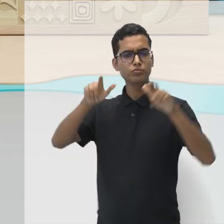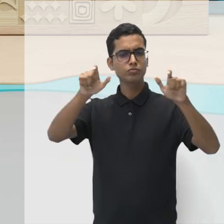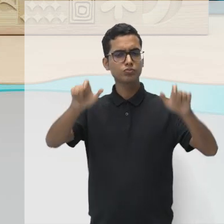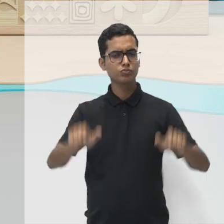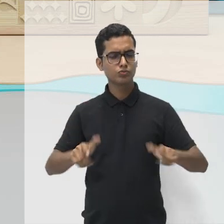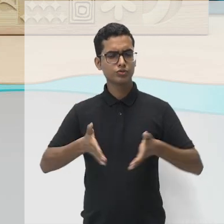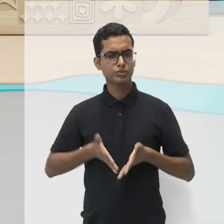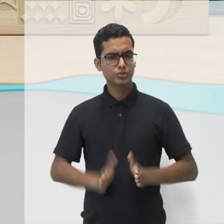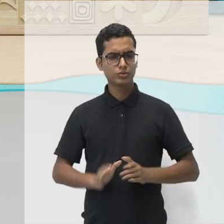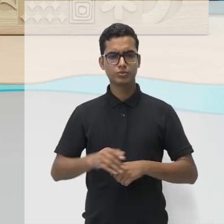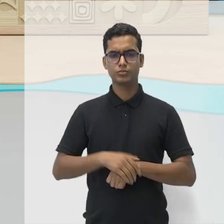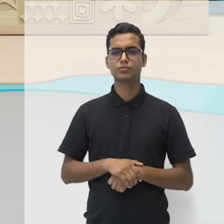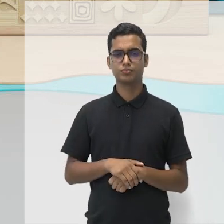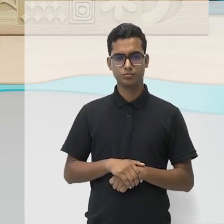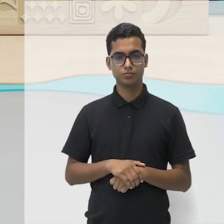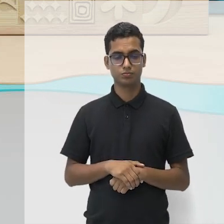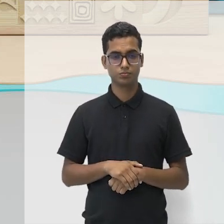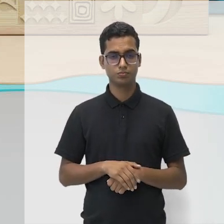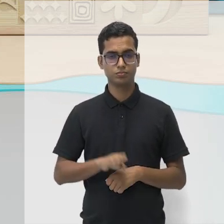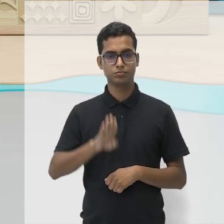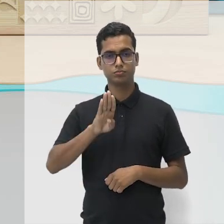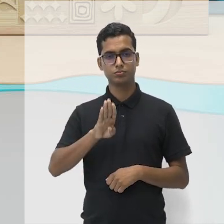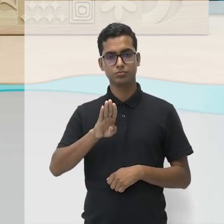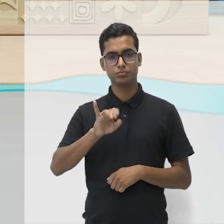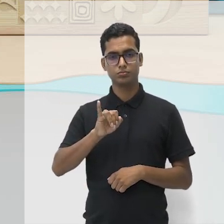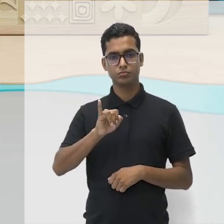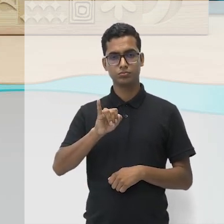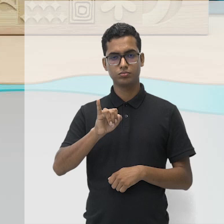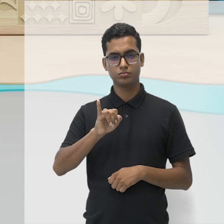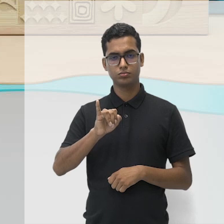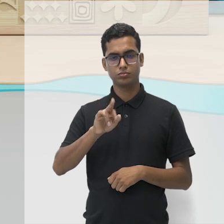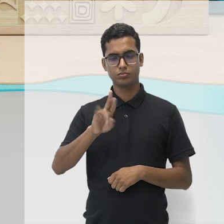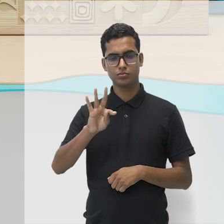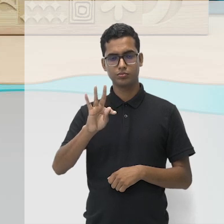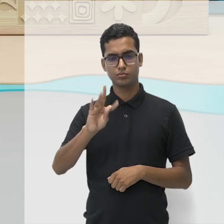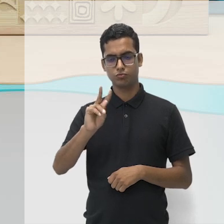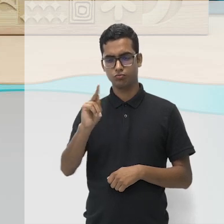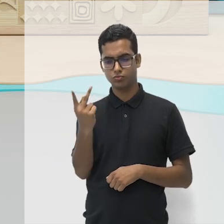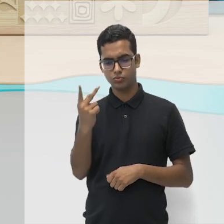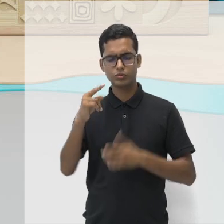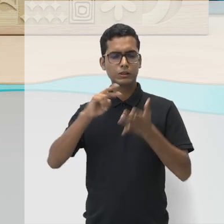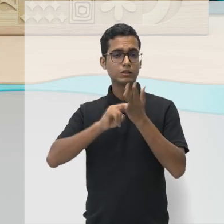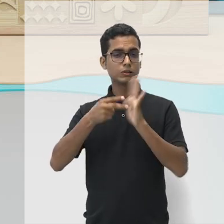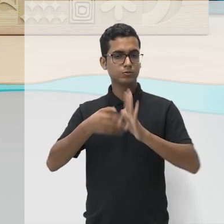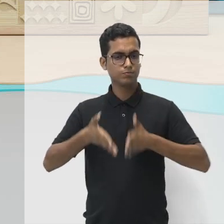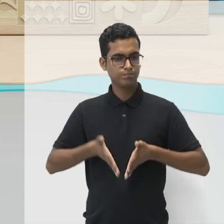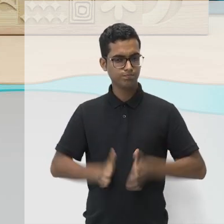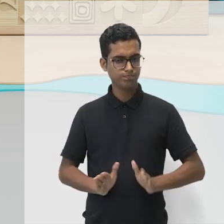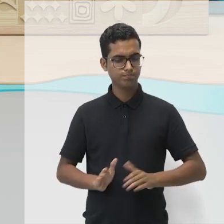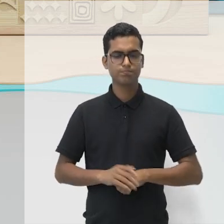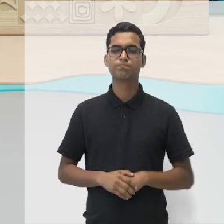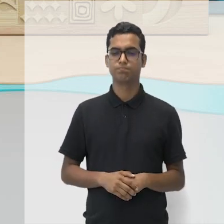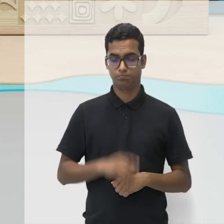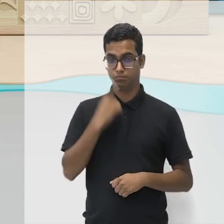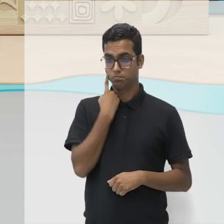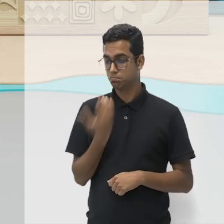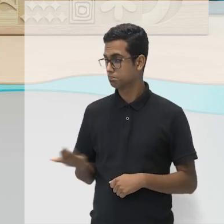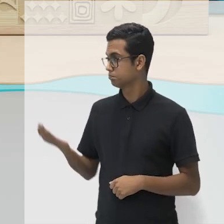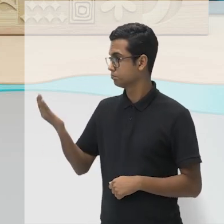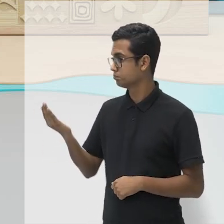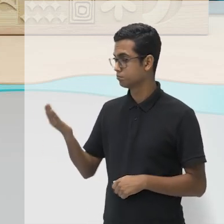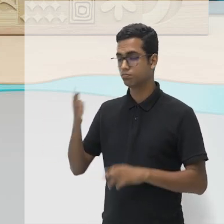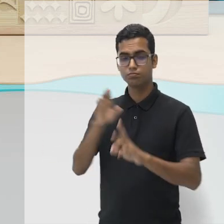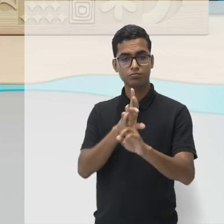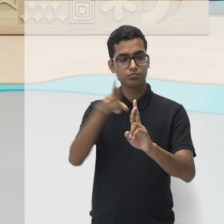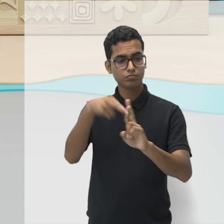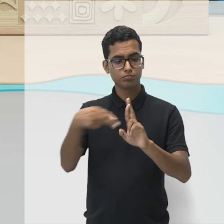é nascimento, né? Relacionado sempre a nascimento. Então, quando vocês verem ou essa palavrinha ou ouvirem, vocês saberão que ele